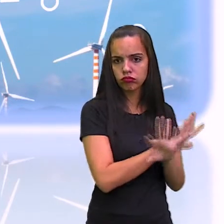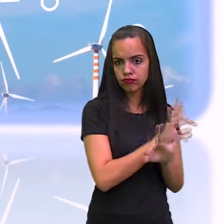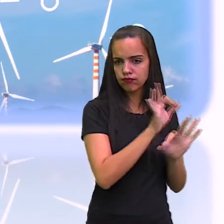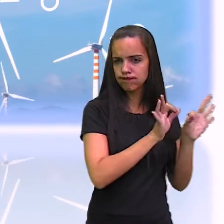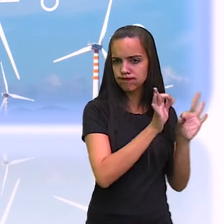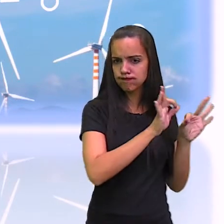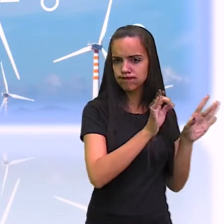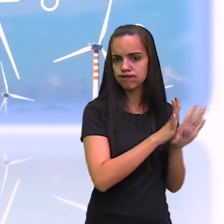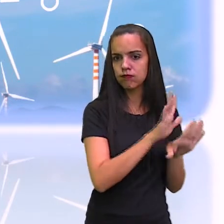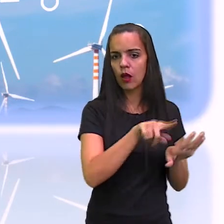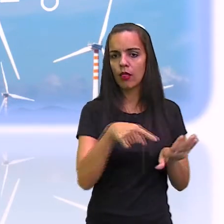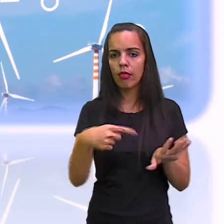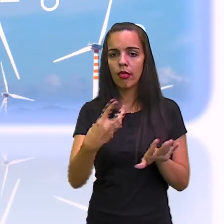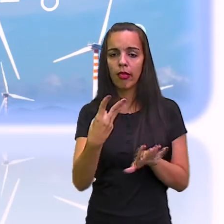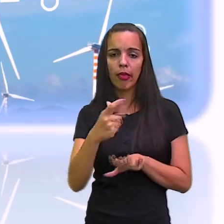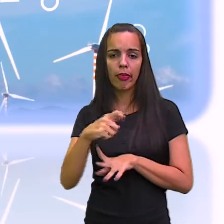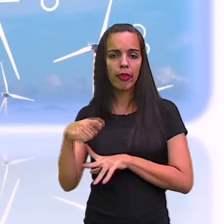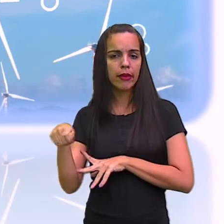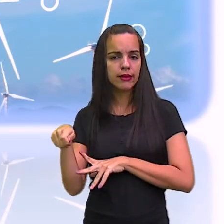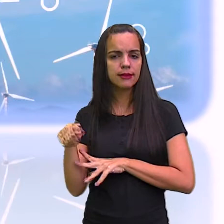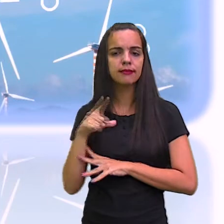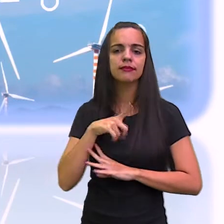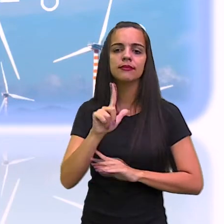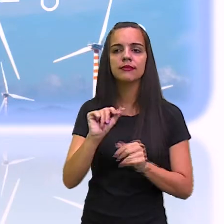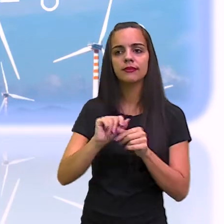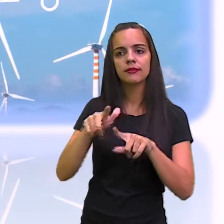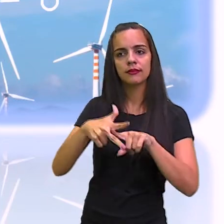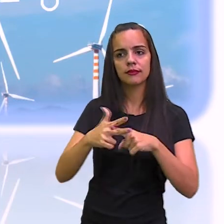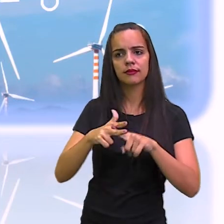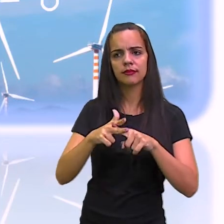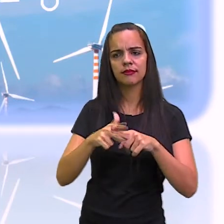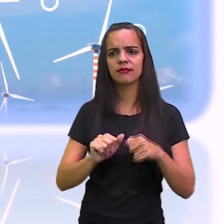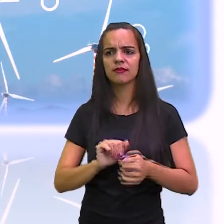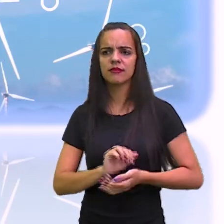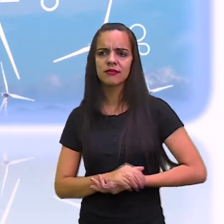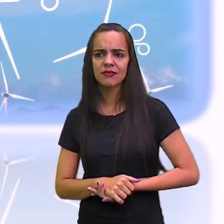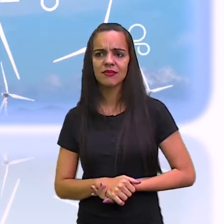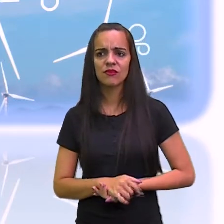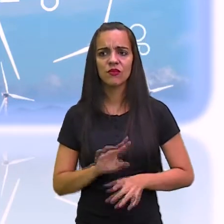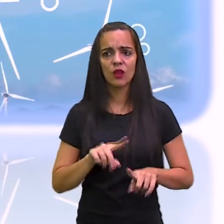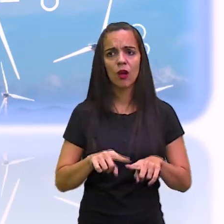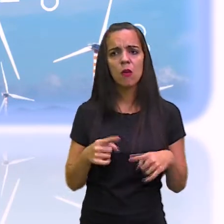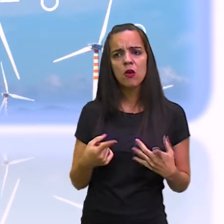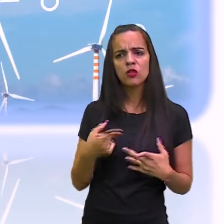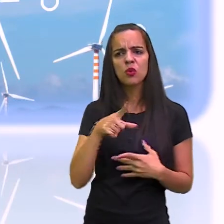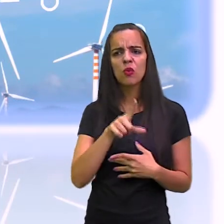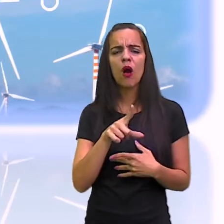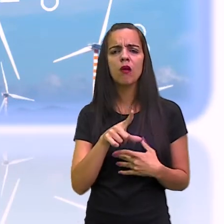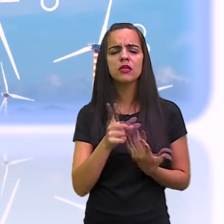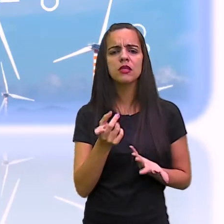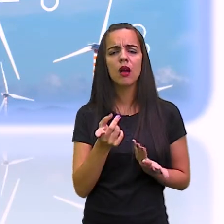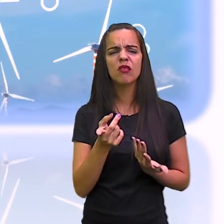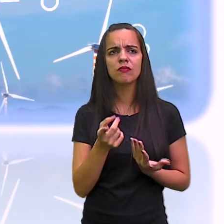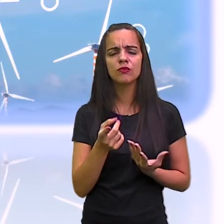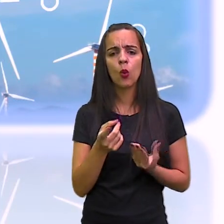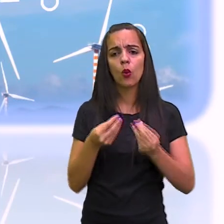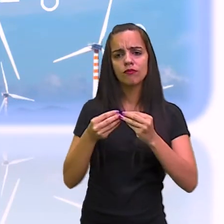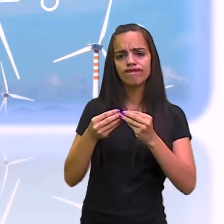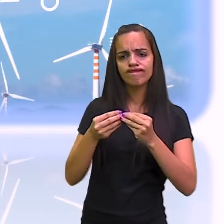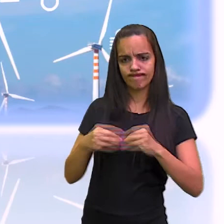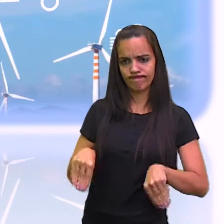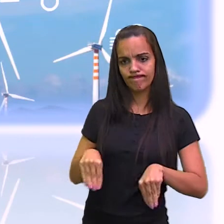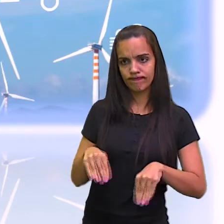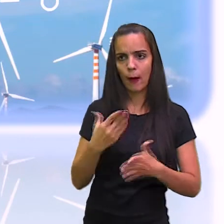não precisa ser constante, né? E desvantagens? Quais seriam as desvantagens desse tipo de